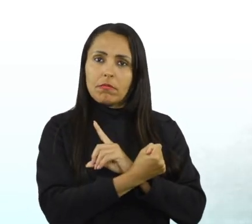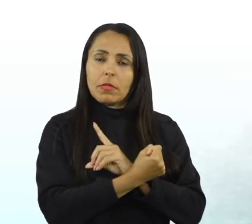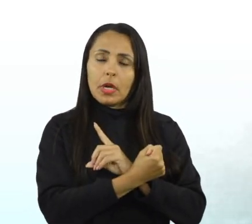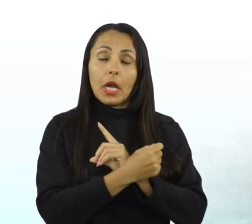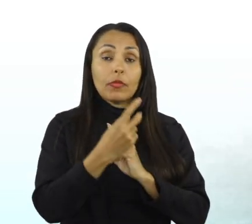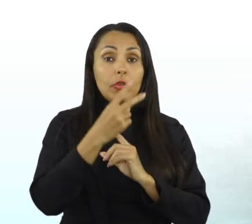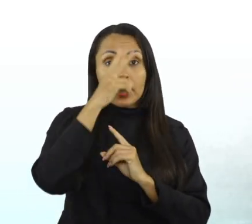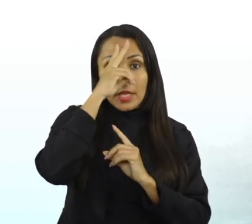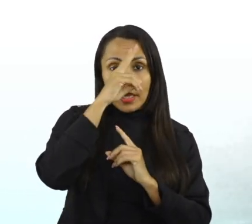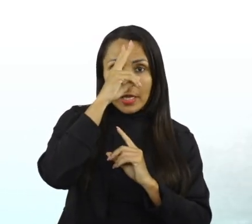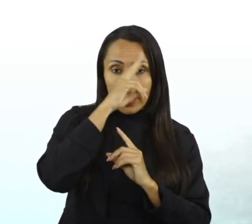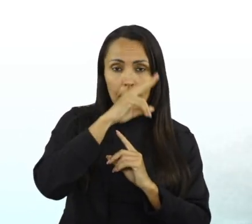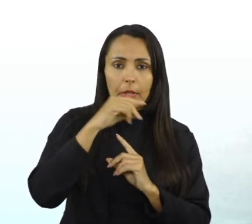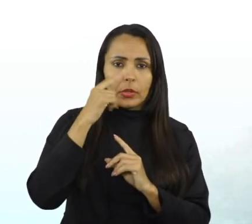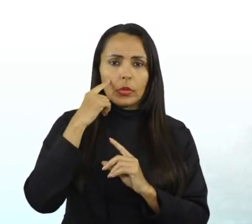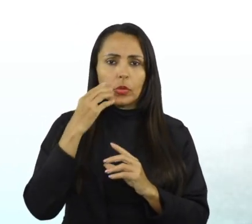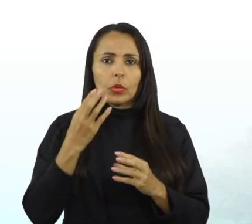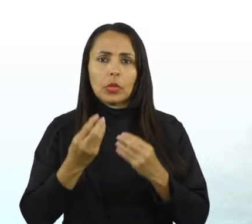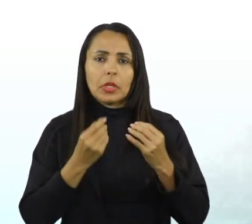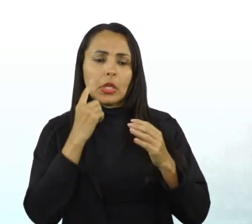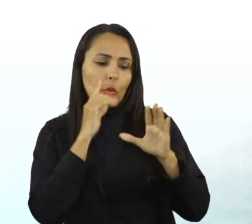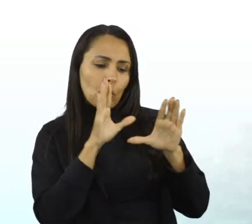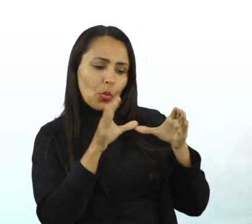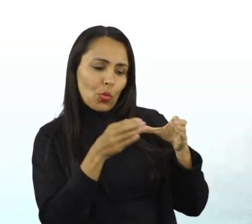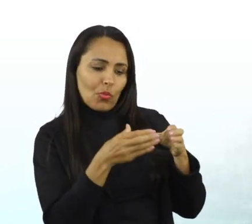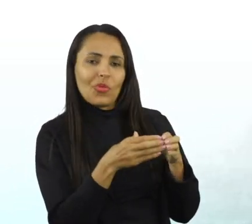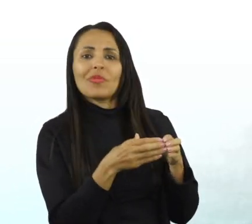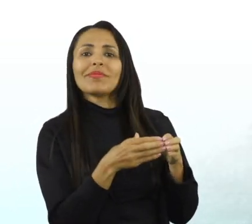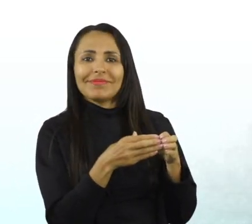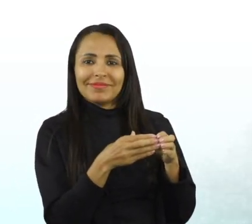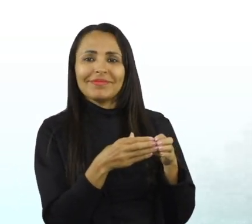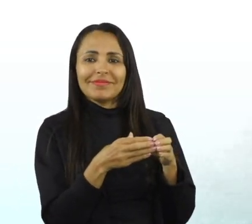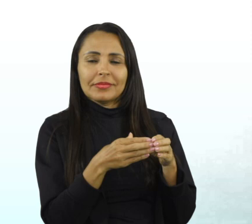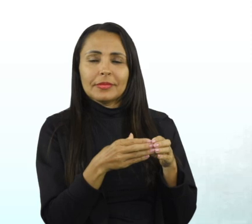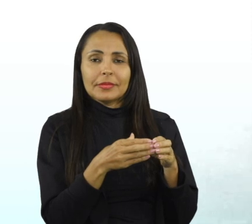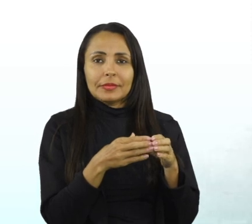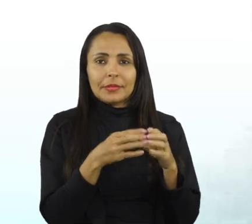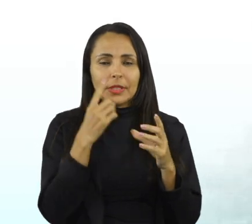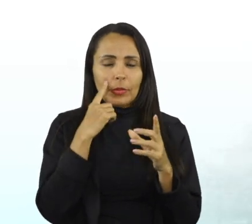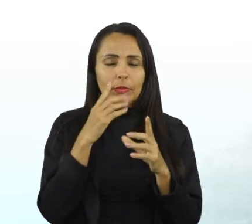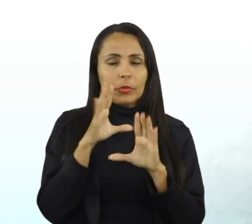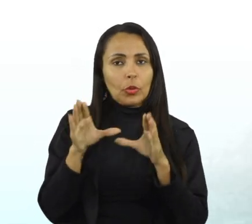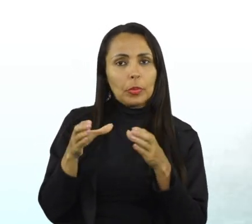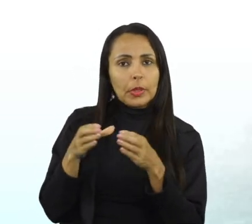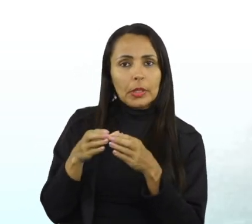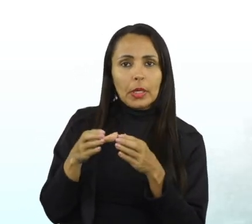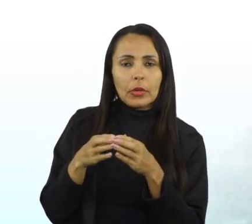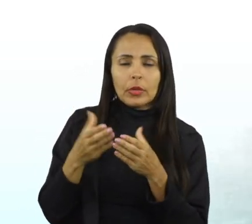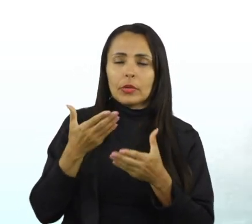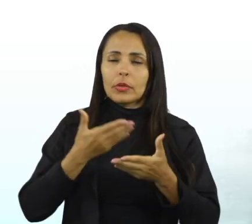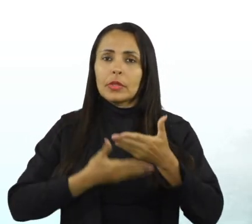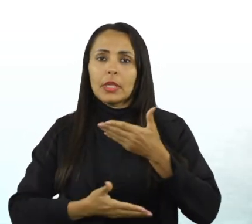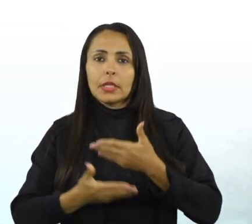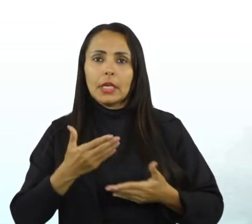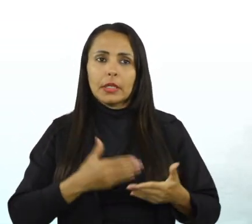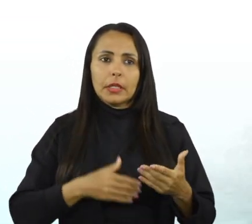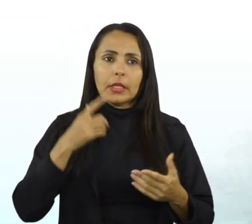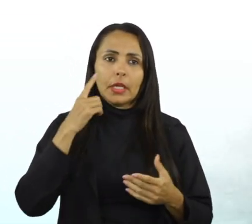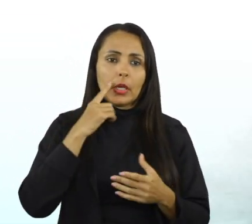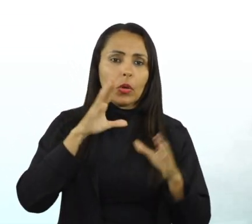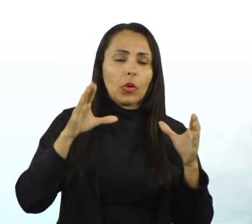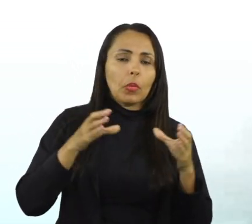você lembra, associa a questão do grupo, tá? Sociedade, grupos. A sociedade é composta